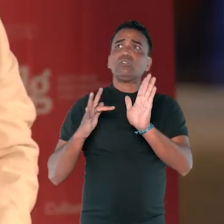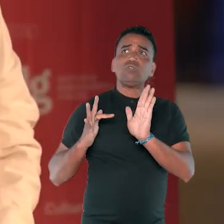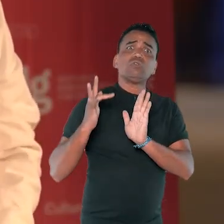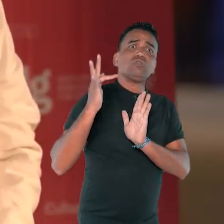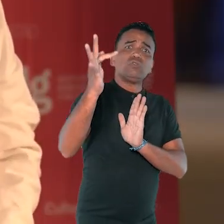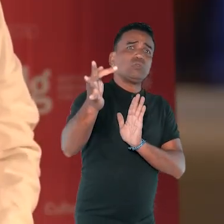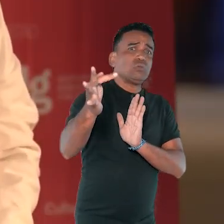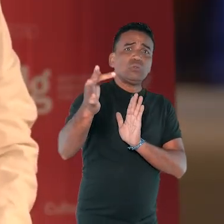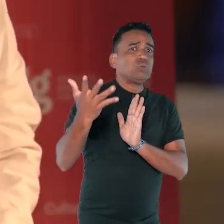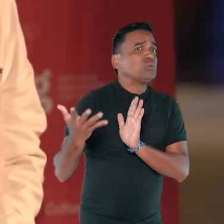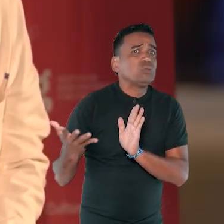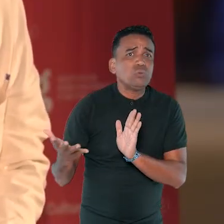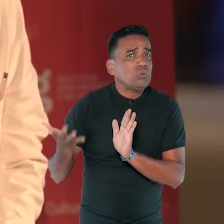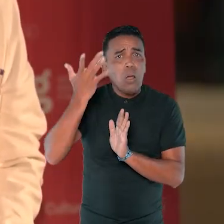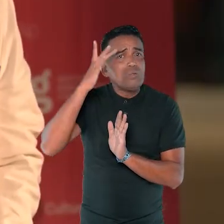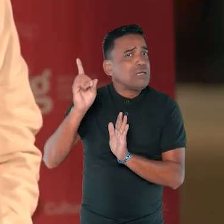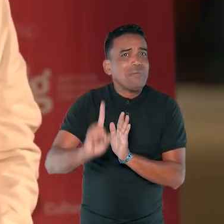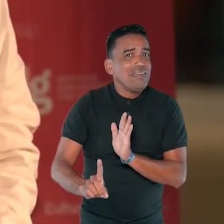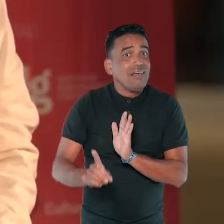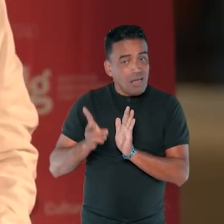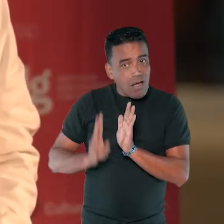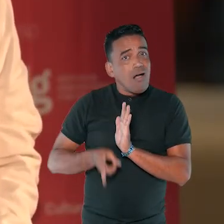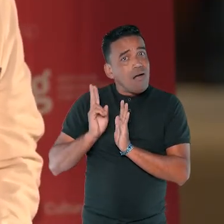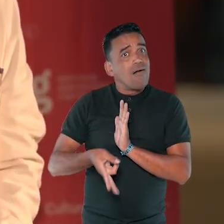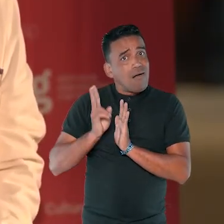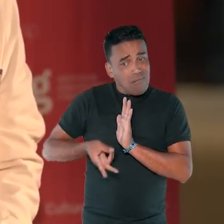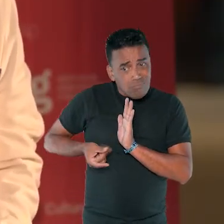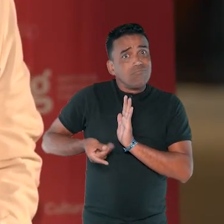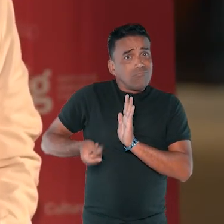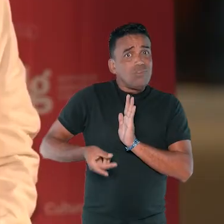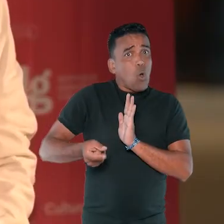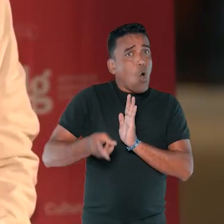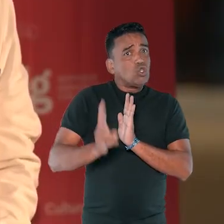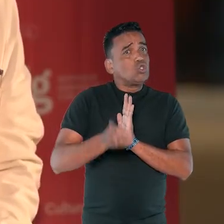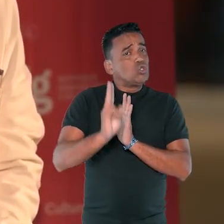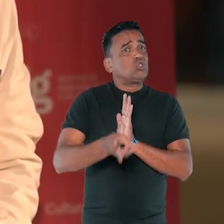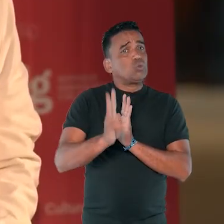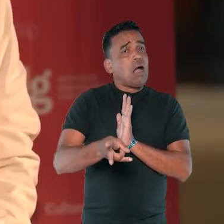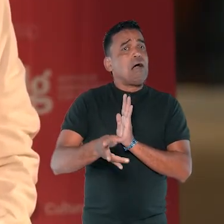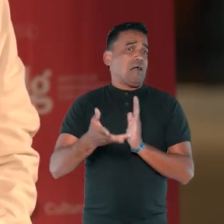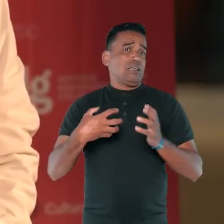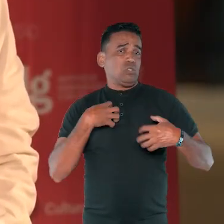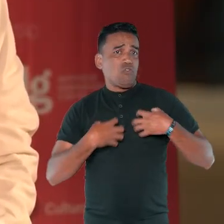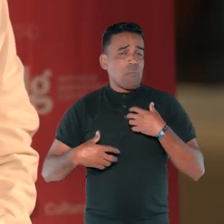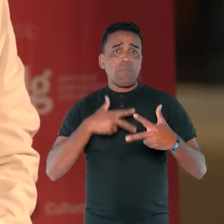nem ele não sabia que isso ia durar tanto, né? E que poderia,